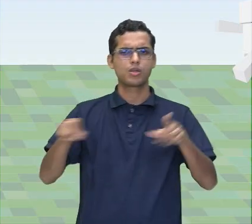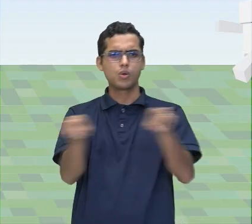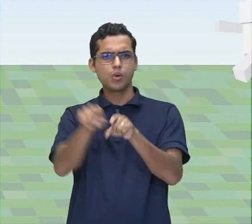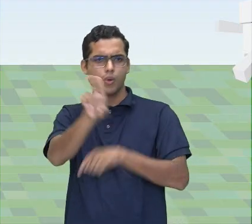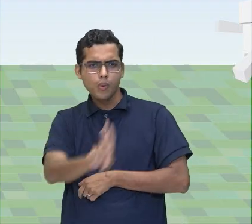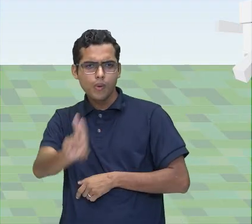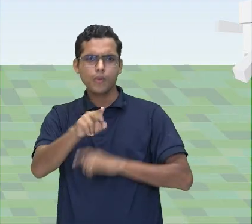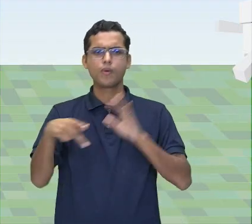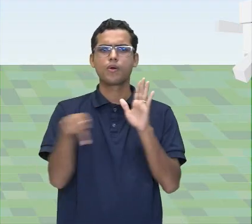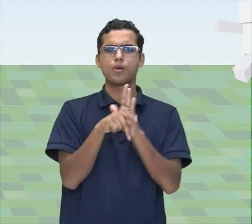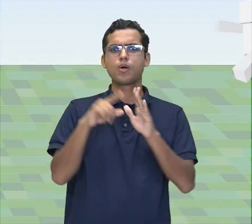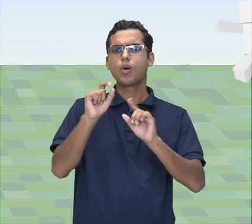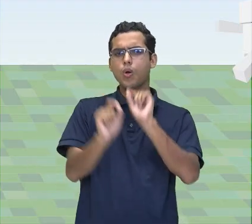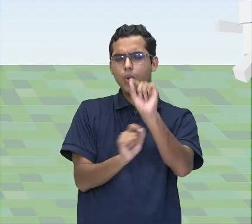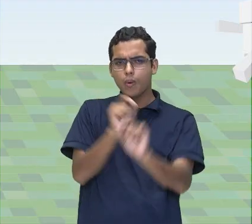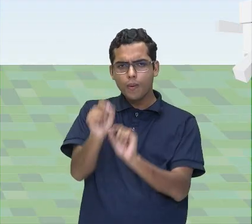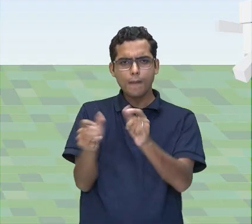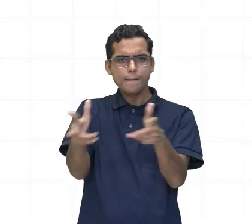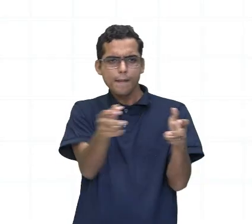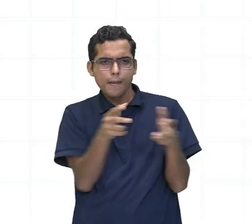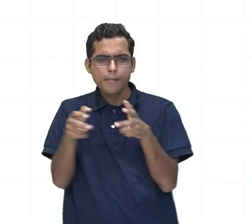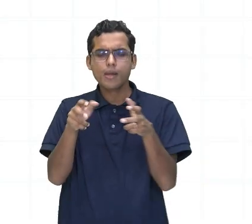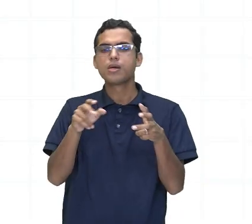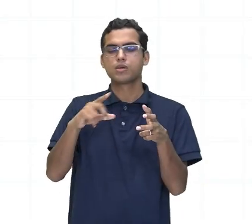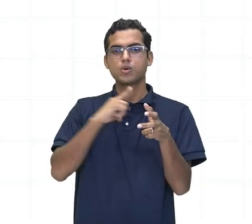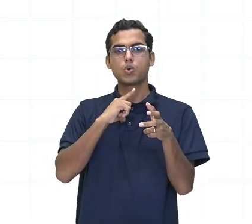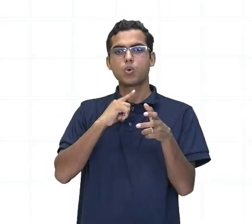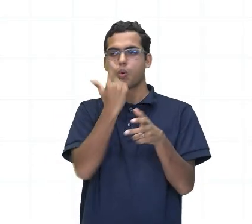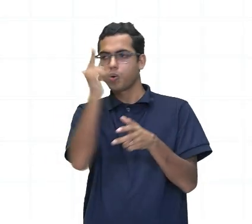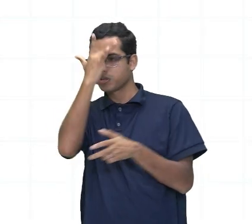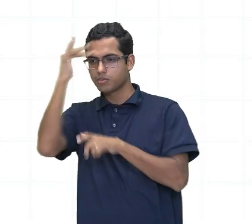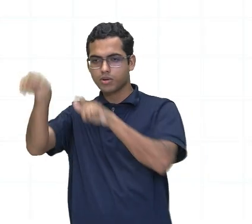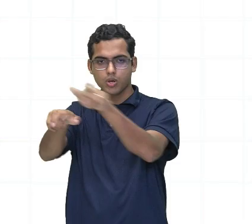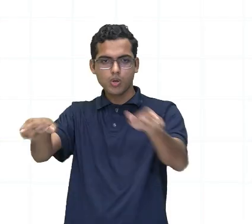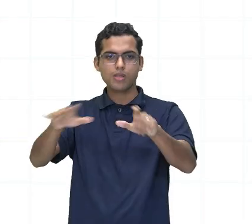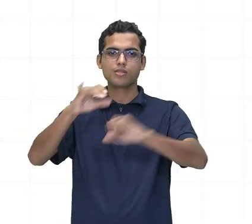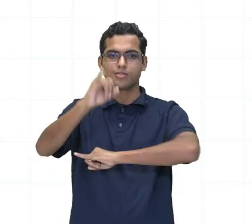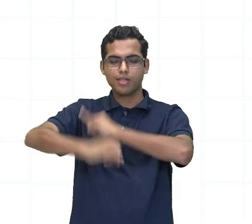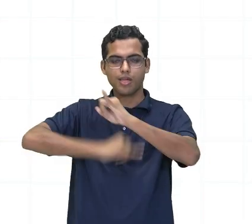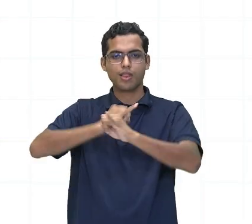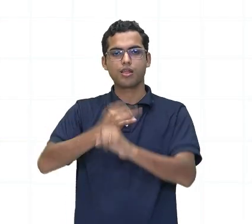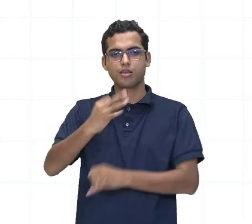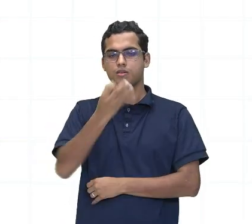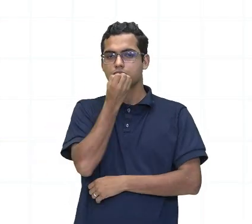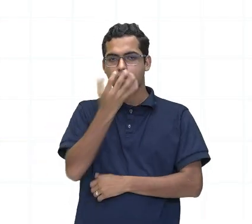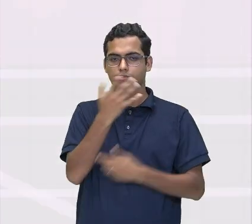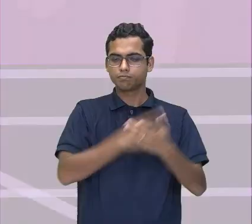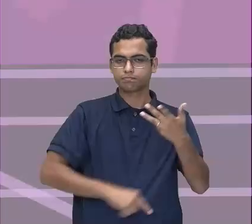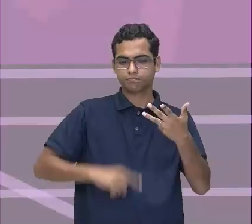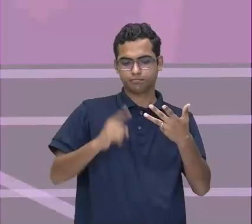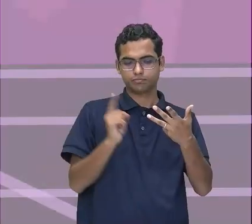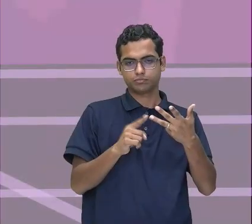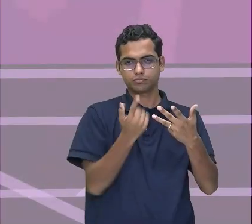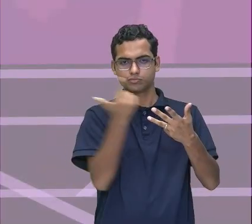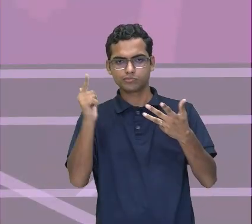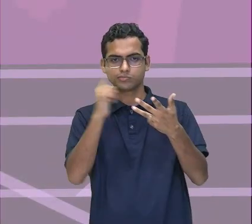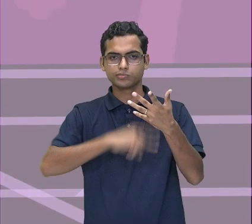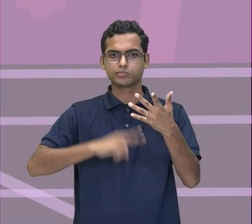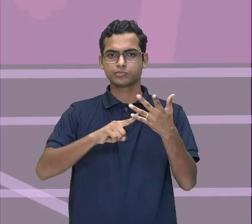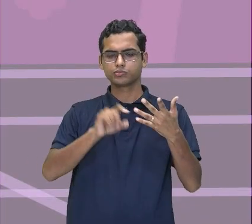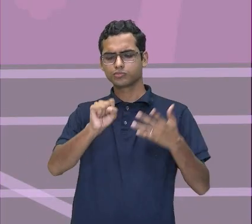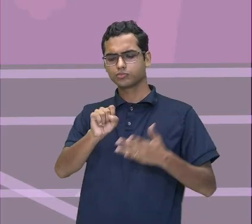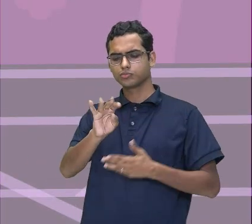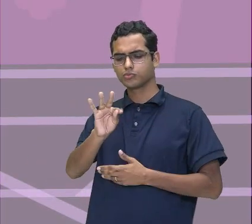para vocês relembrarem, sobre o stop, que é um exercício mental e raciocínio rápido. Como